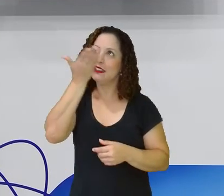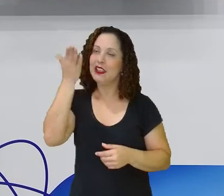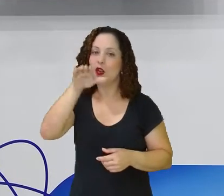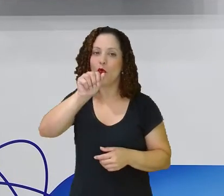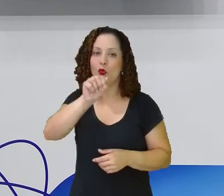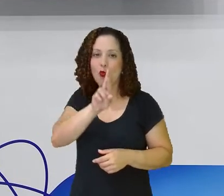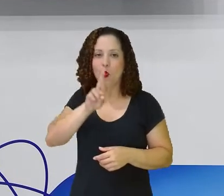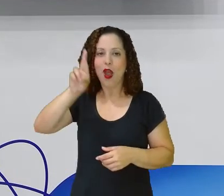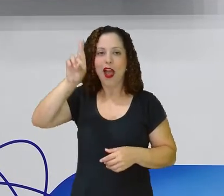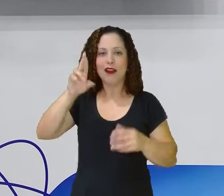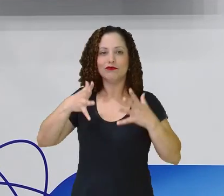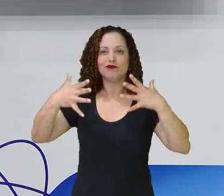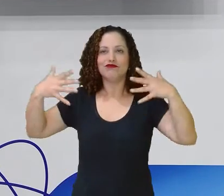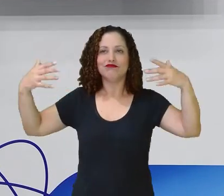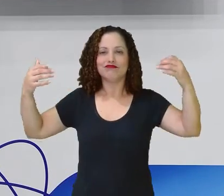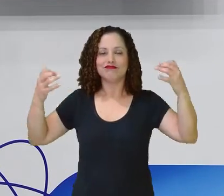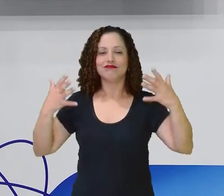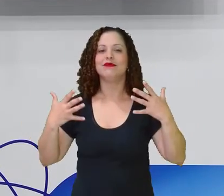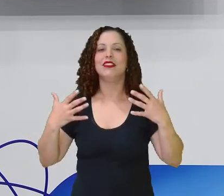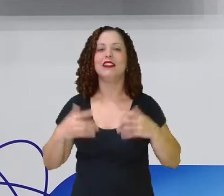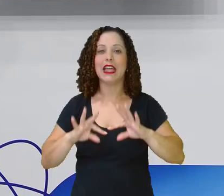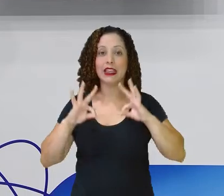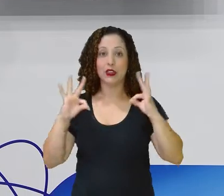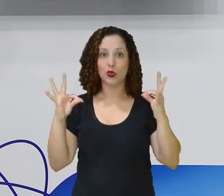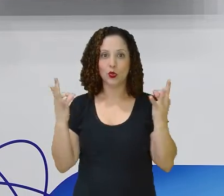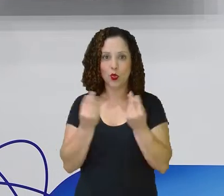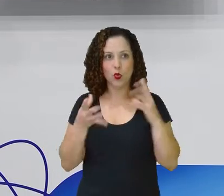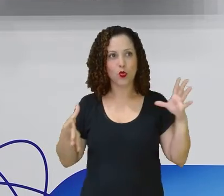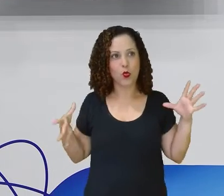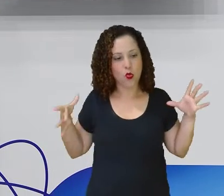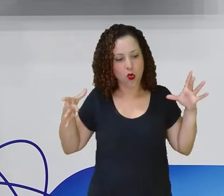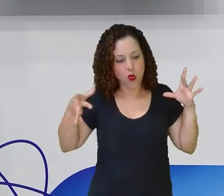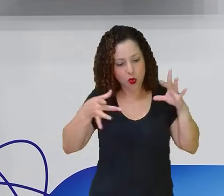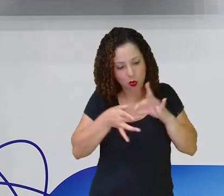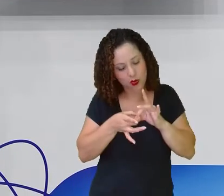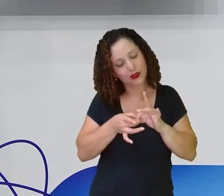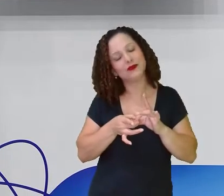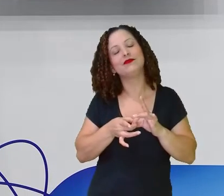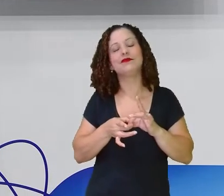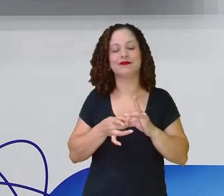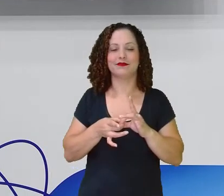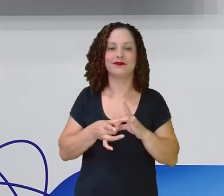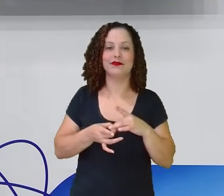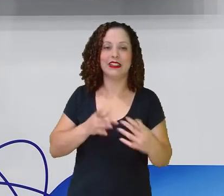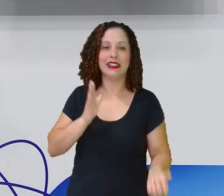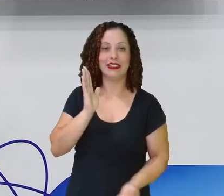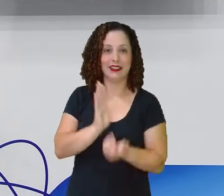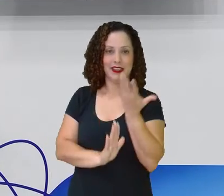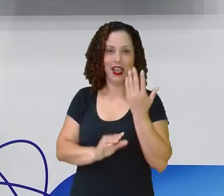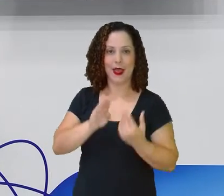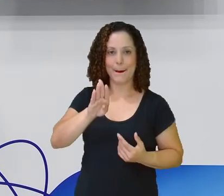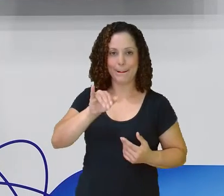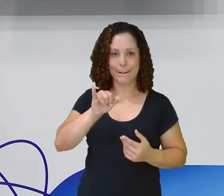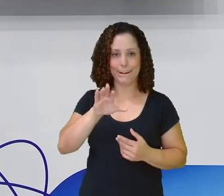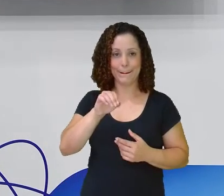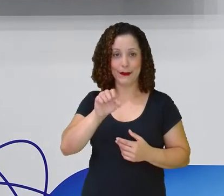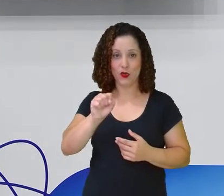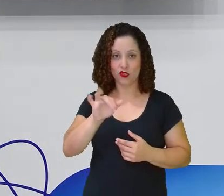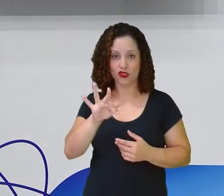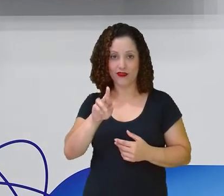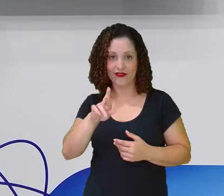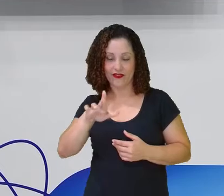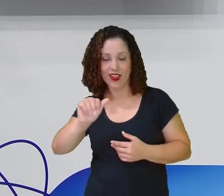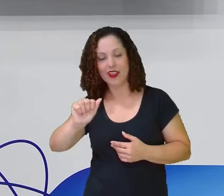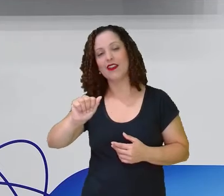atmosfera. Todo esse conjunto, a interação desses fatores vão formar a biosfera, que é a